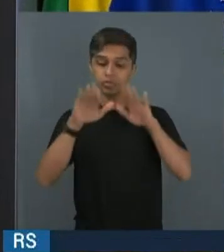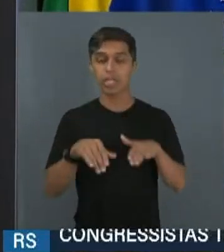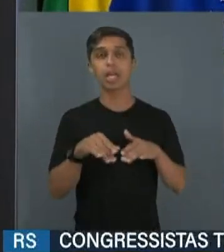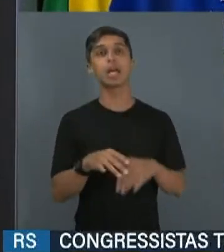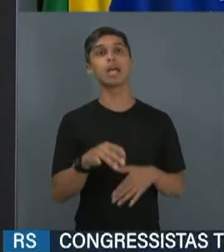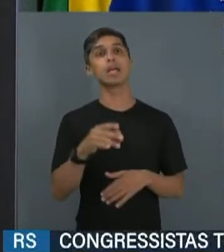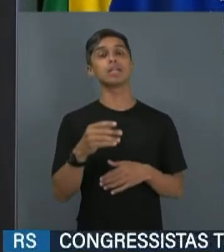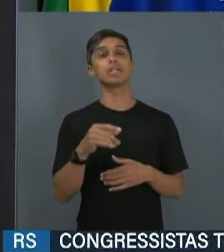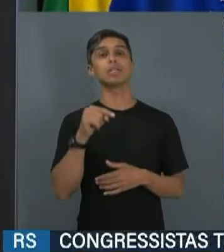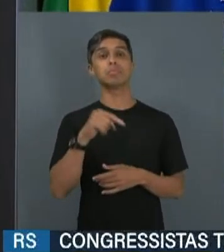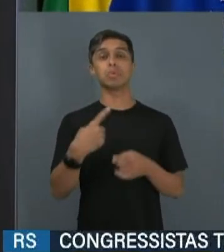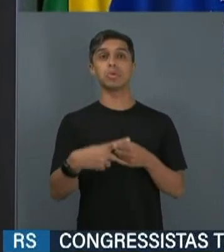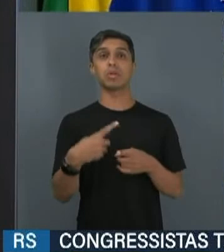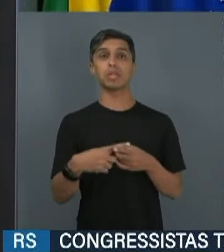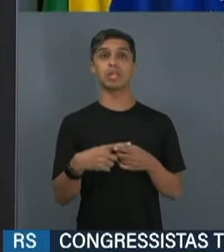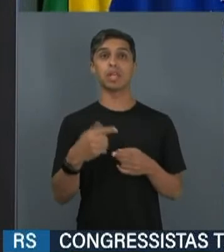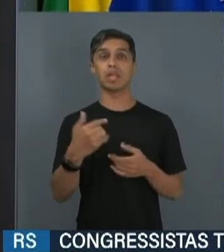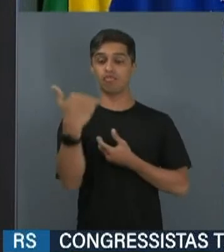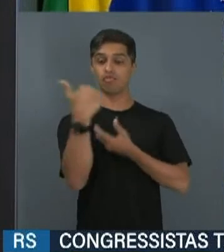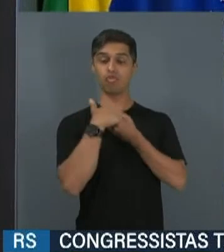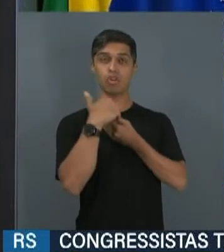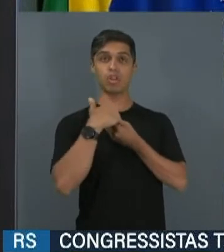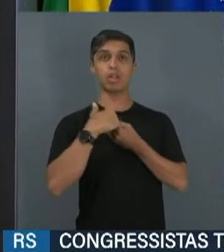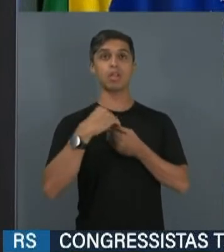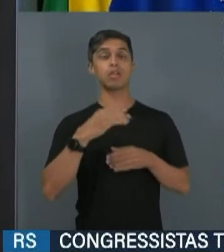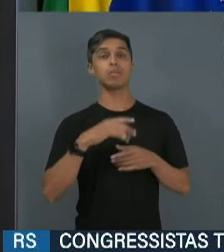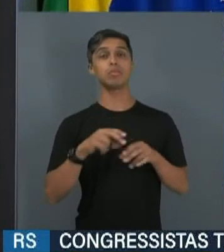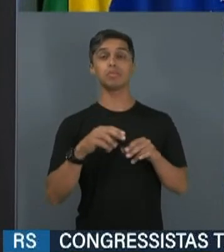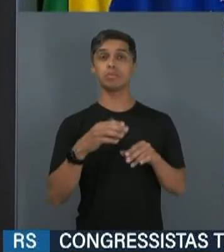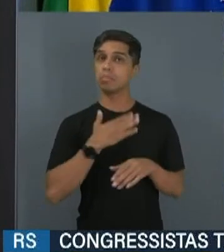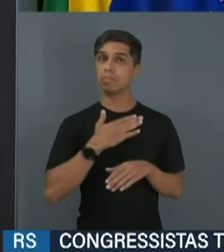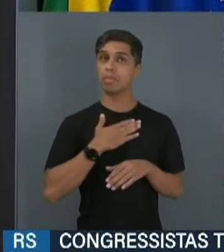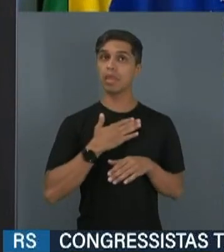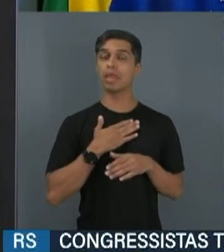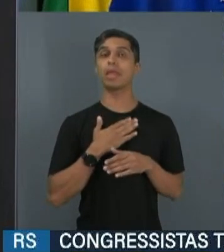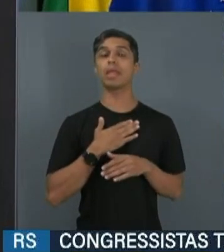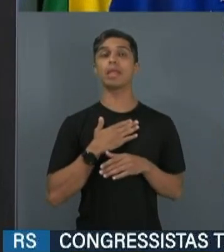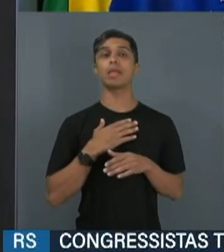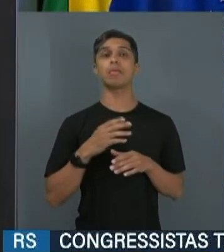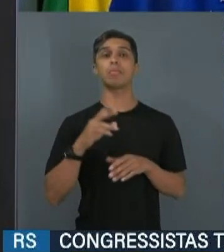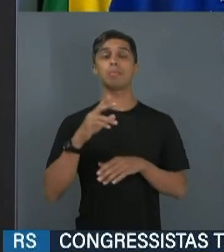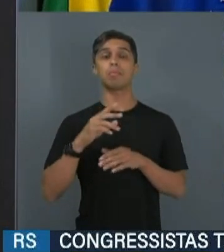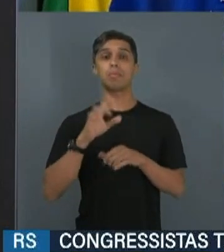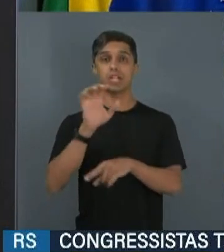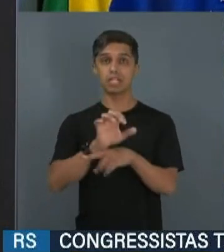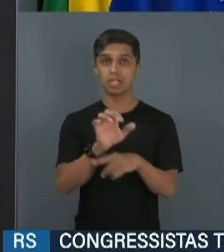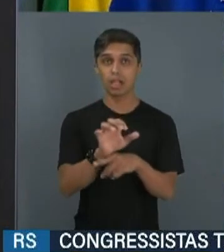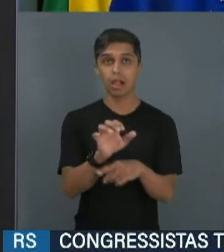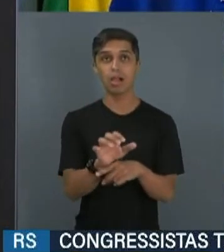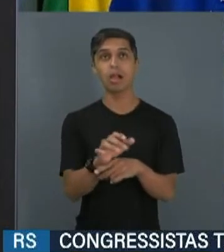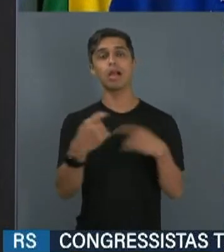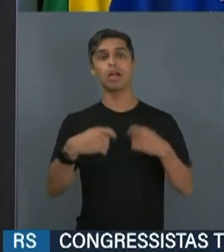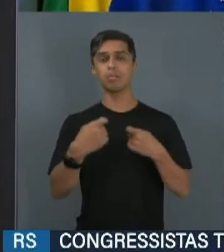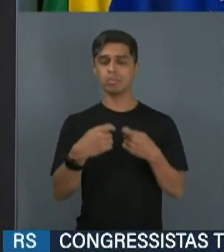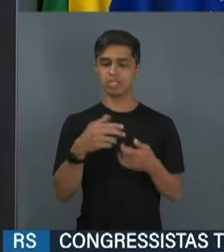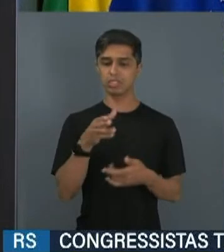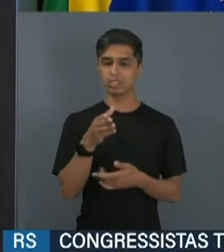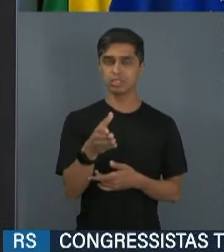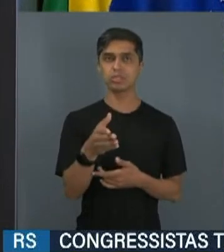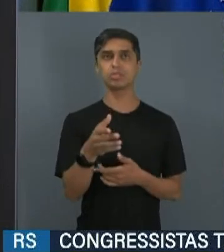fui eleito pelos meus conterrâneos, e eu devo prestação de conta a